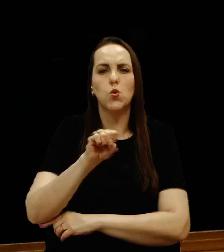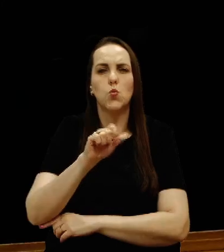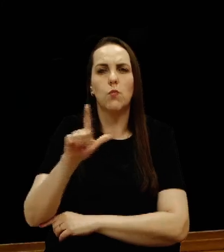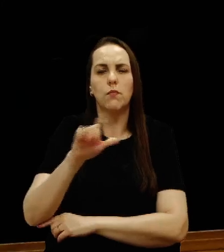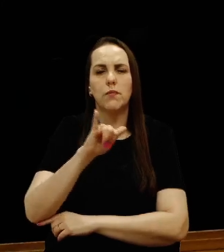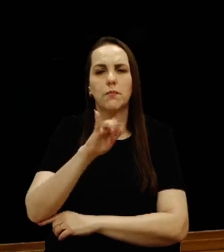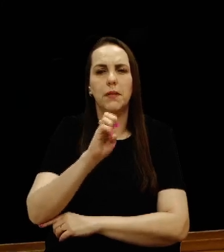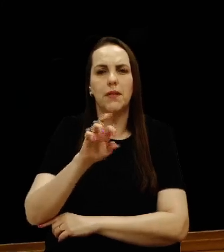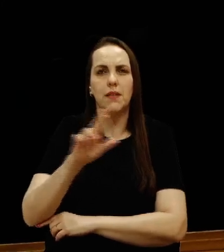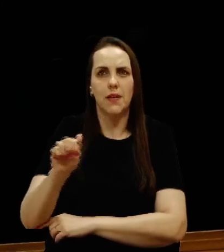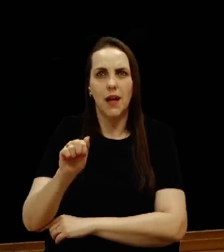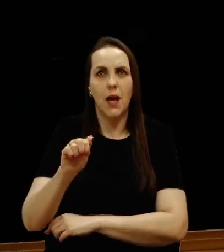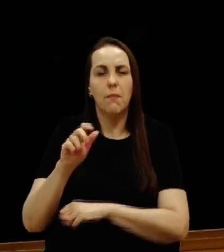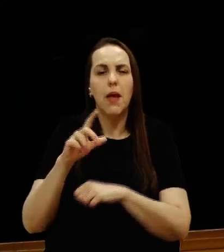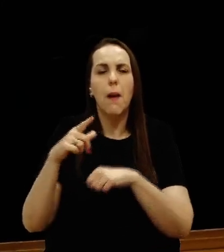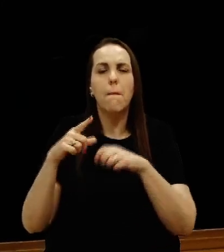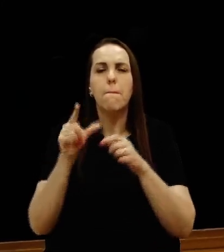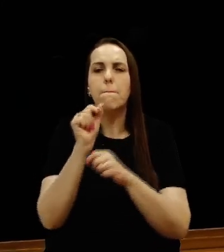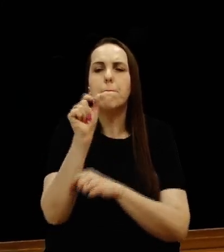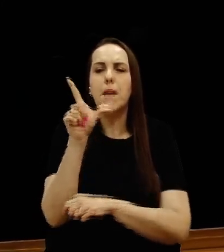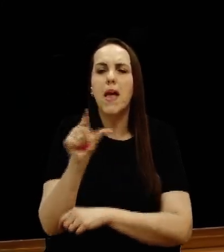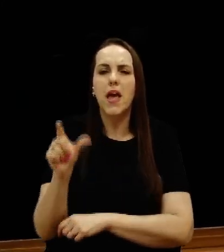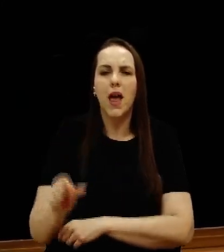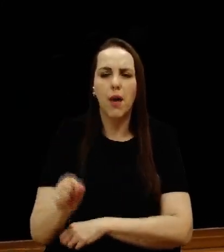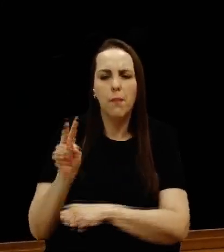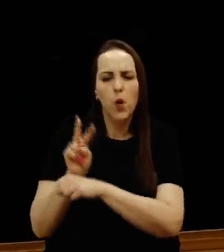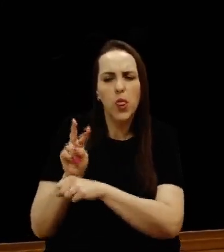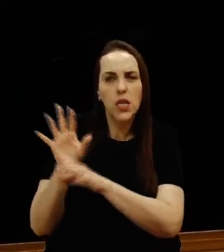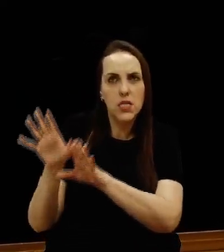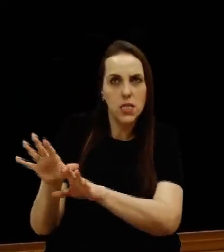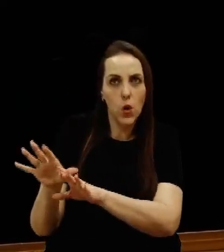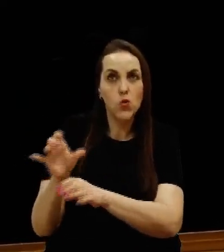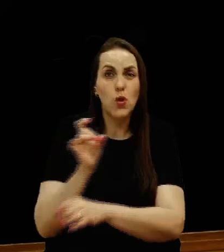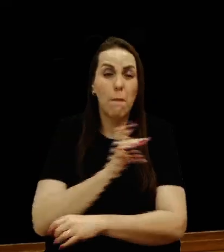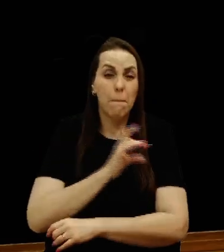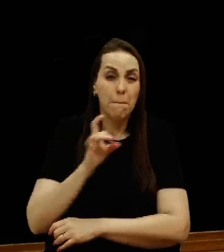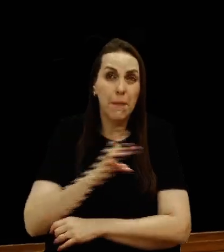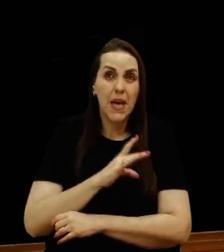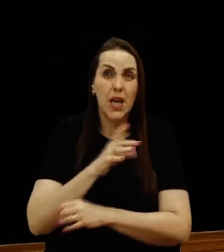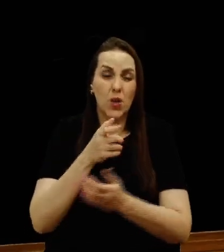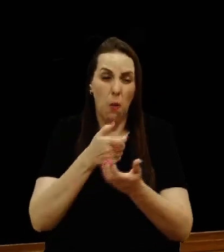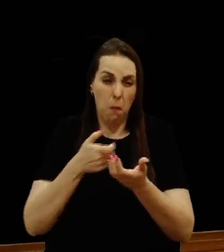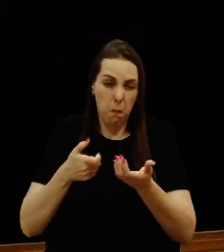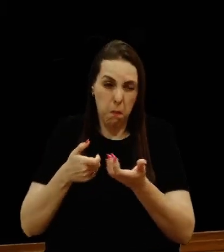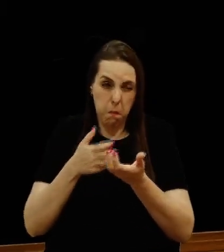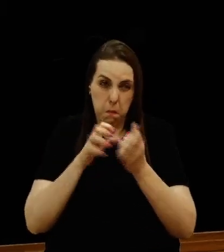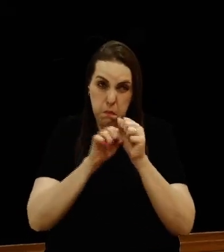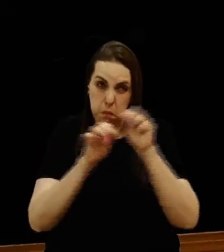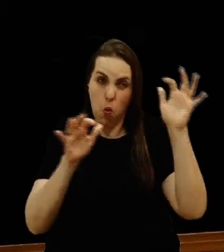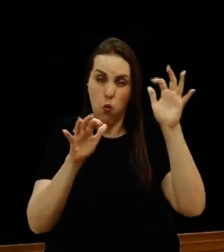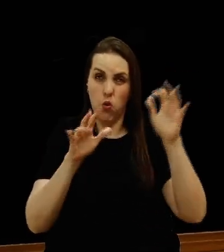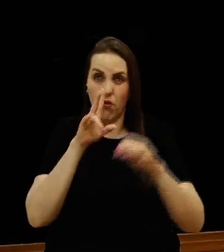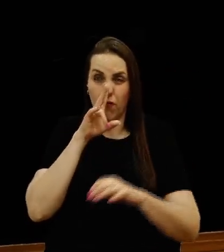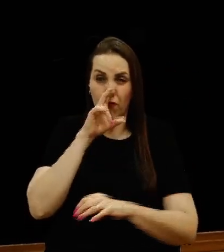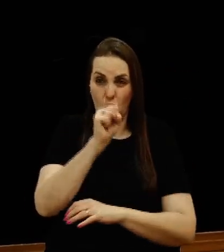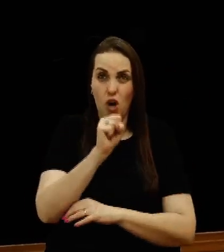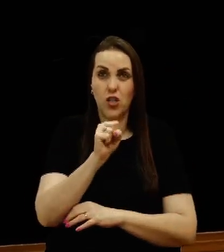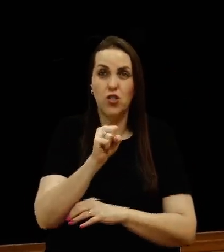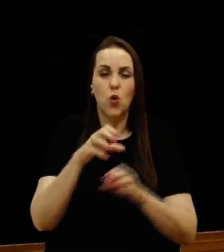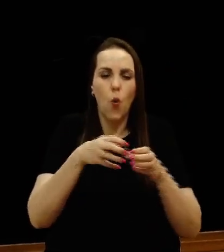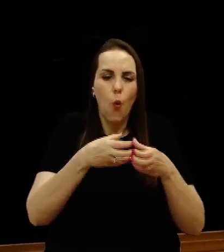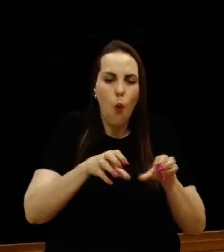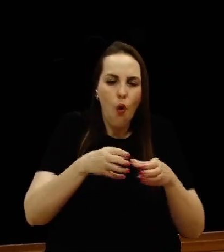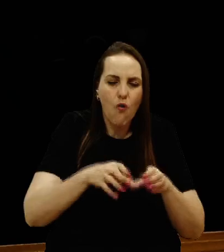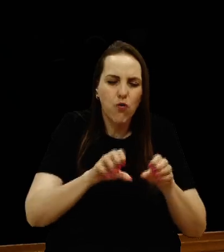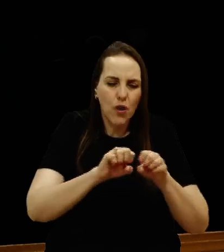eu tinha um medo que eles pudessem quebrar cascas de ovos em razão dessa possibilidade de potência, e eu sou contrário à utilização de iodato